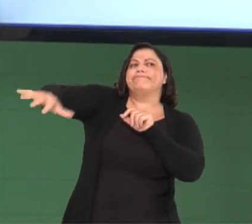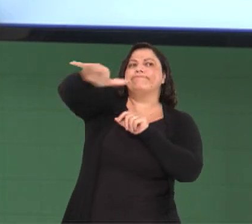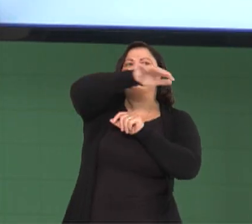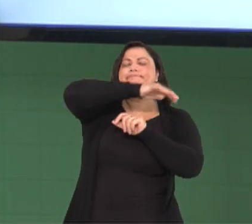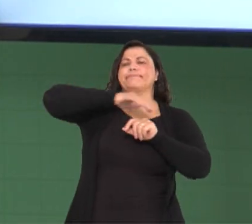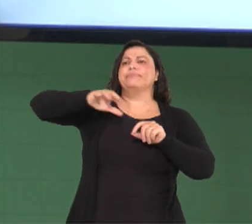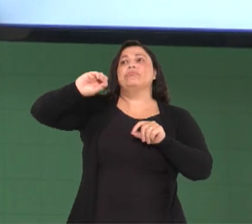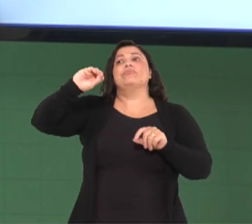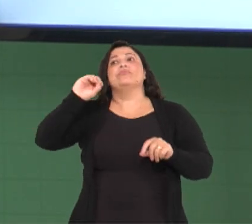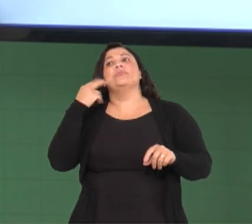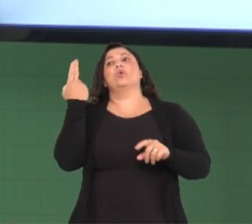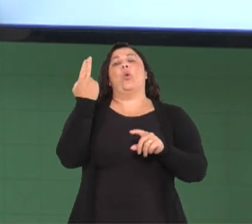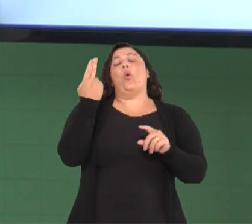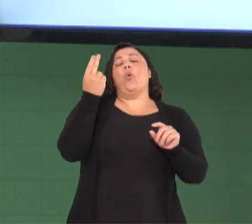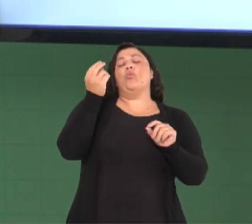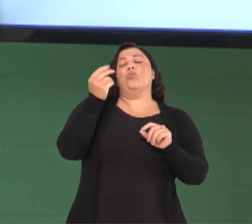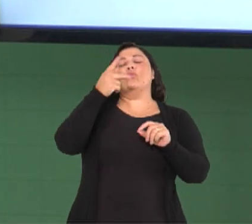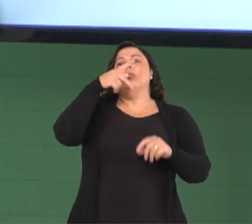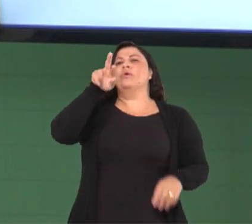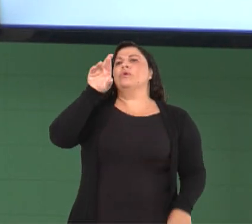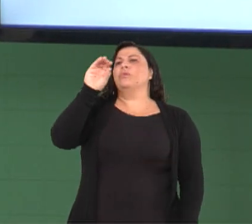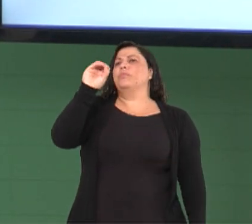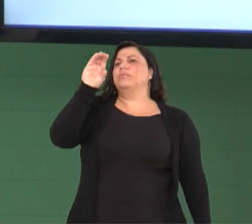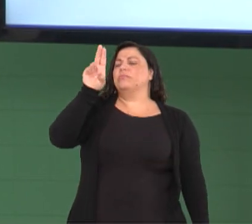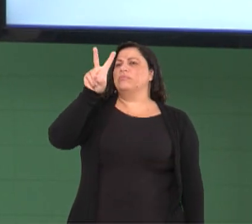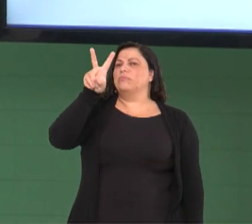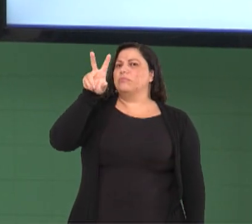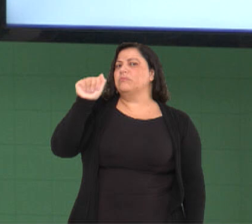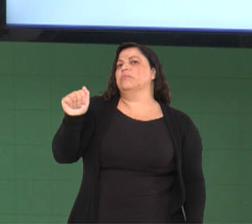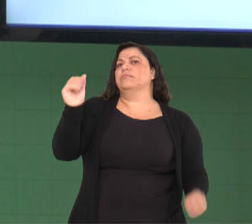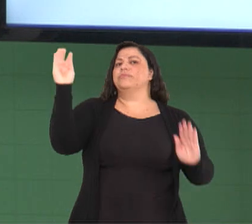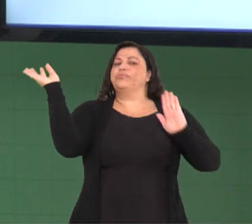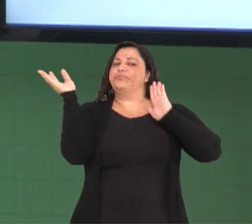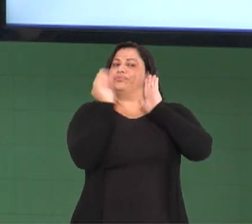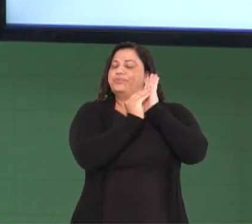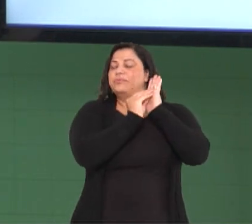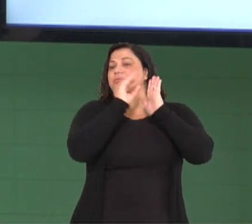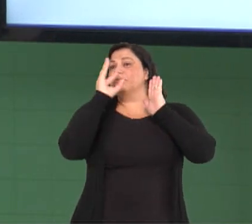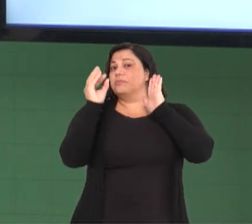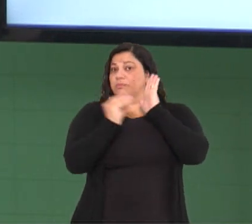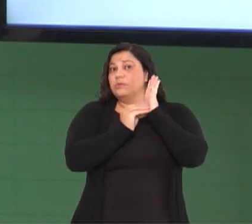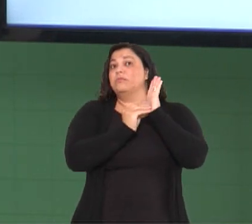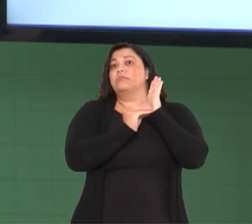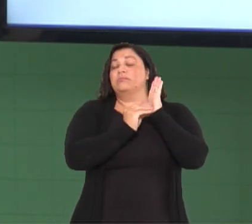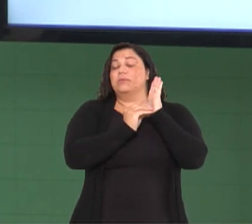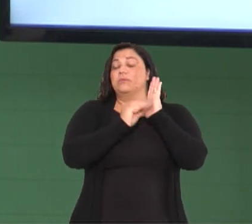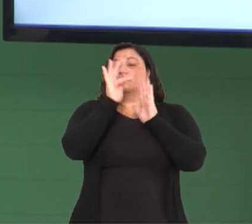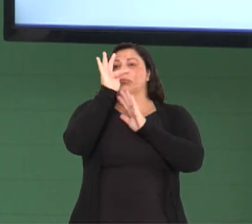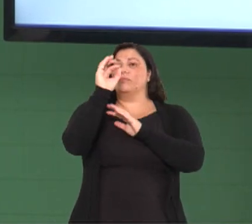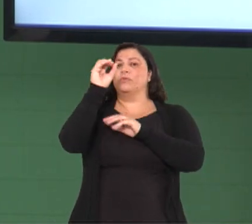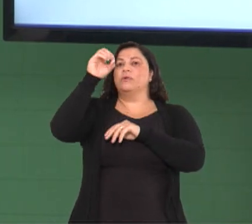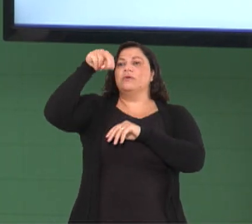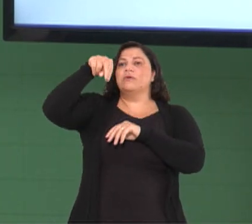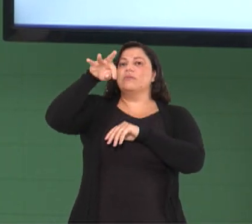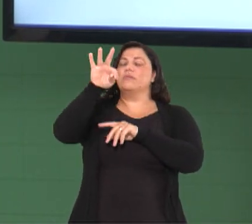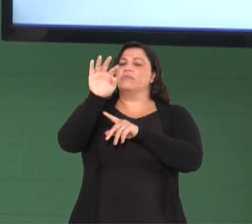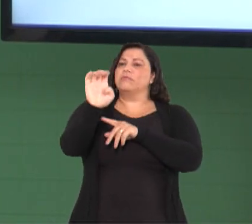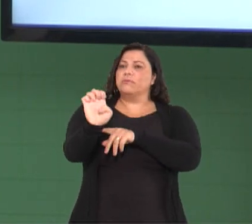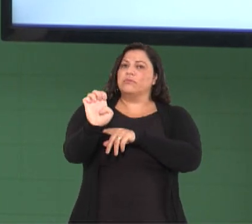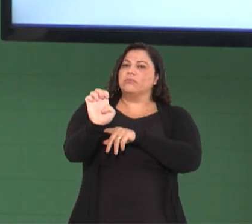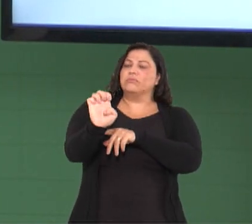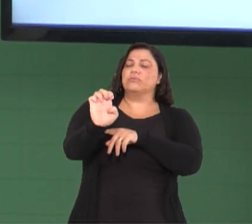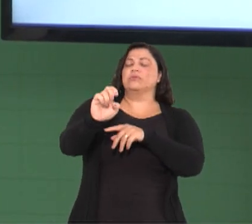ou carga de prova seria uma carga colocada nessa região que se encontra a carga-fonte, a qual